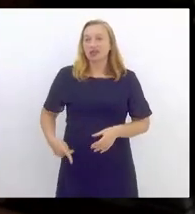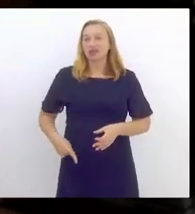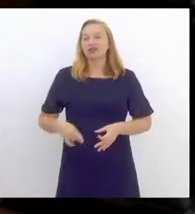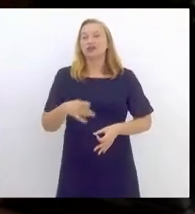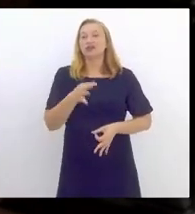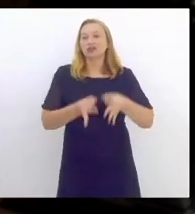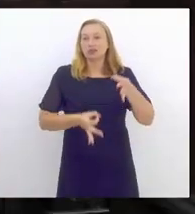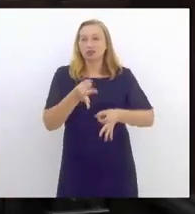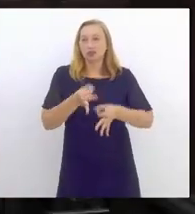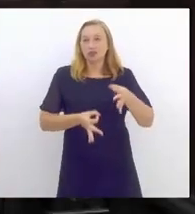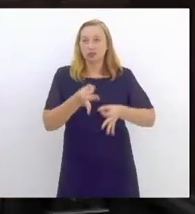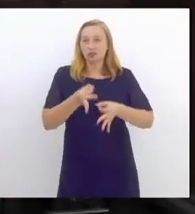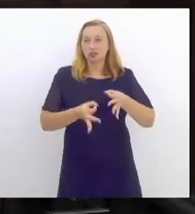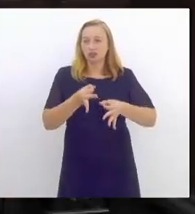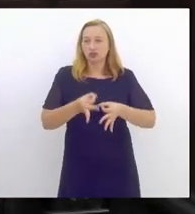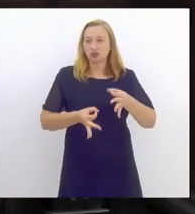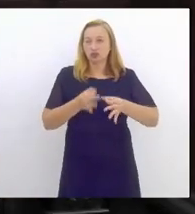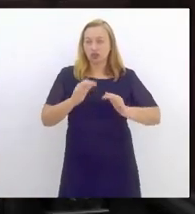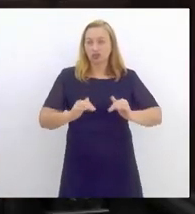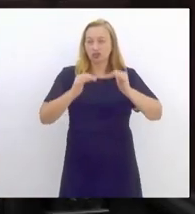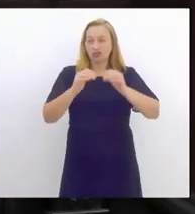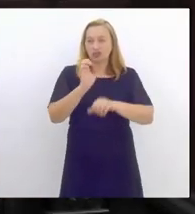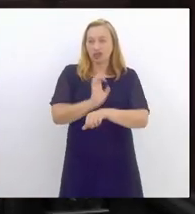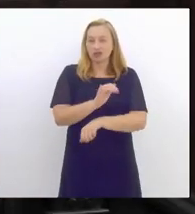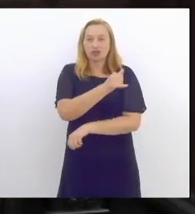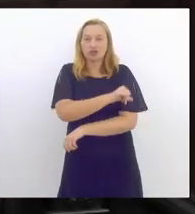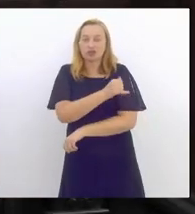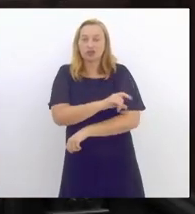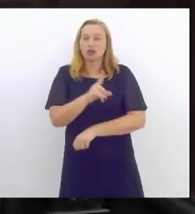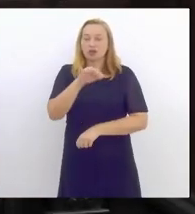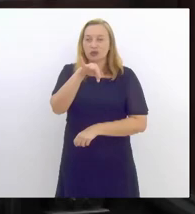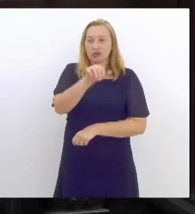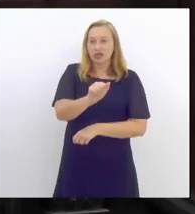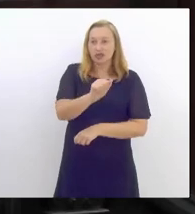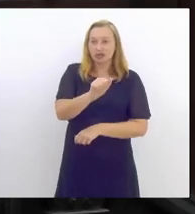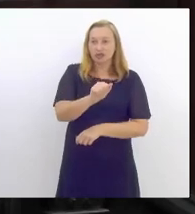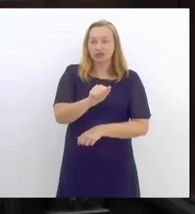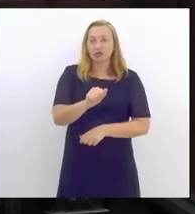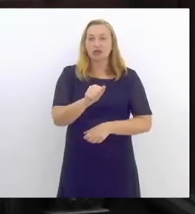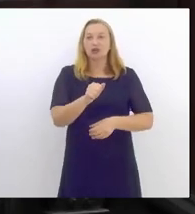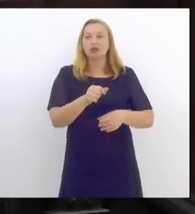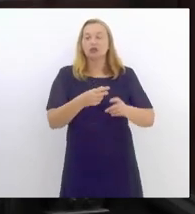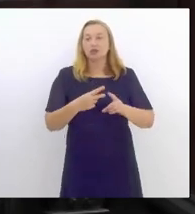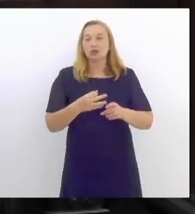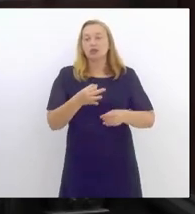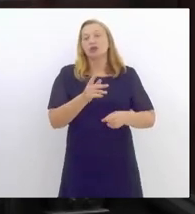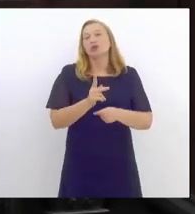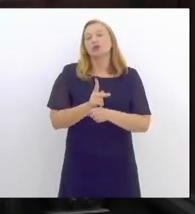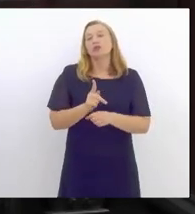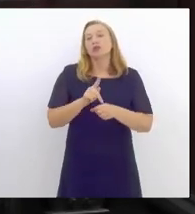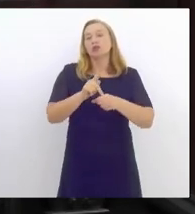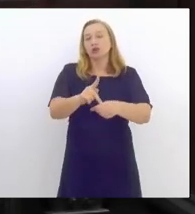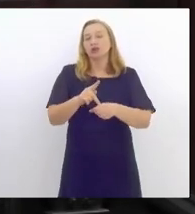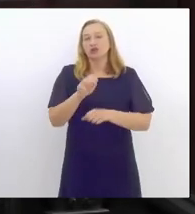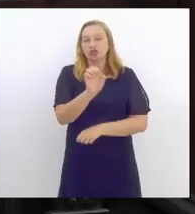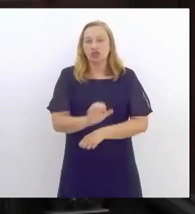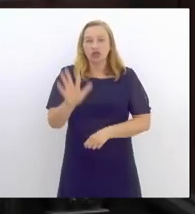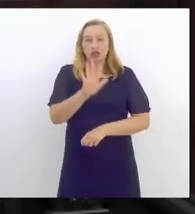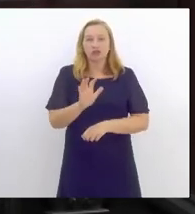de Janeiro, o senhor Luciano de Oliveira Matos de Souza, Procurador-Geral de Justiça do Ministério